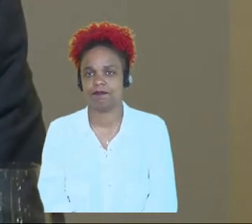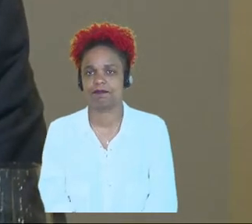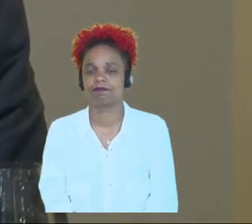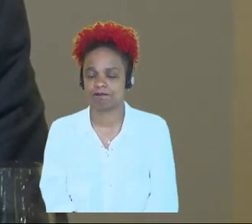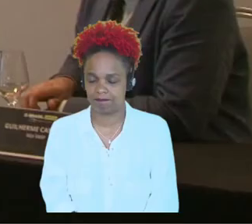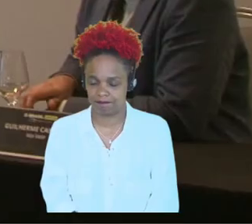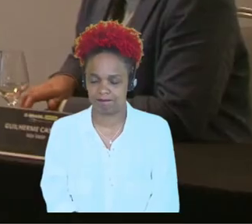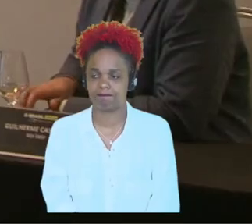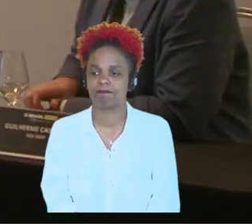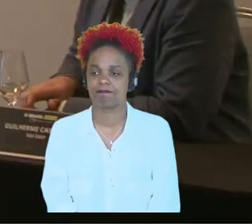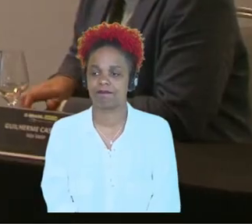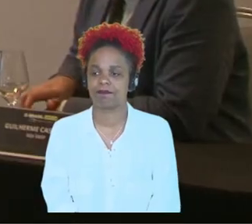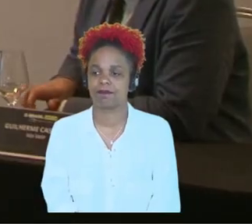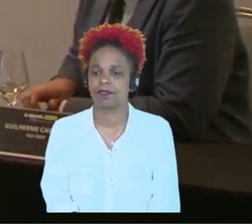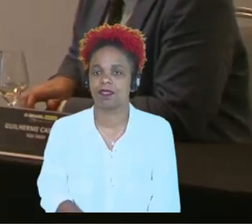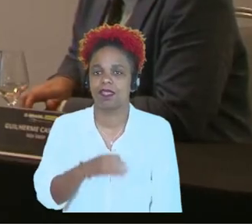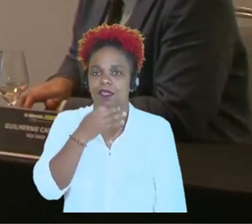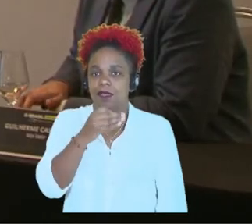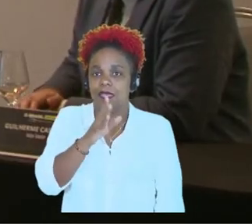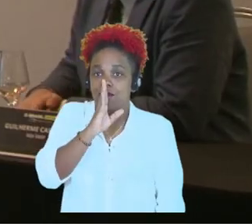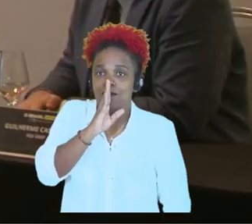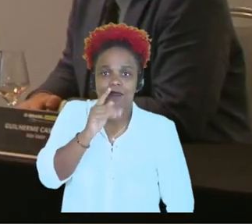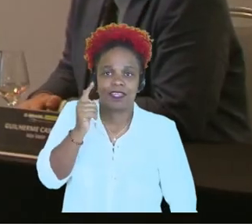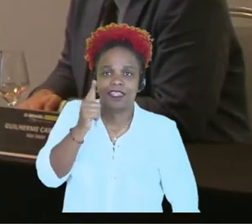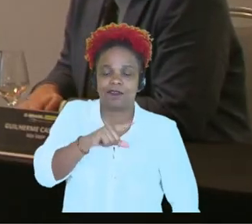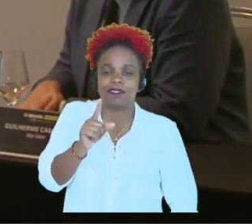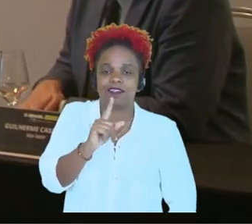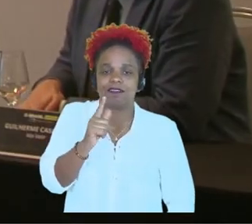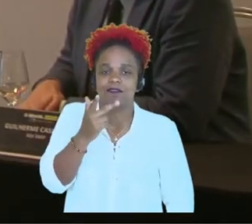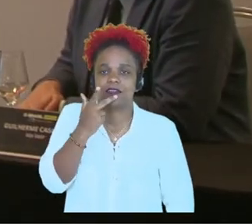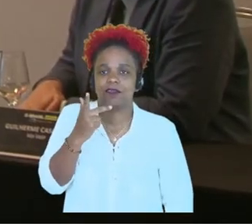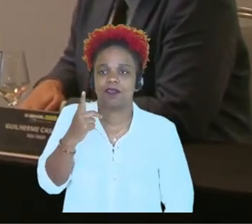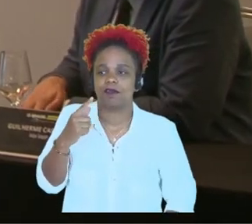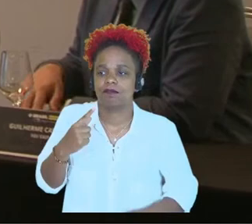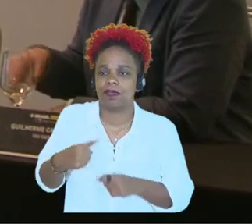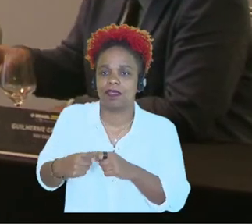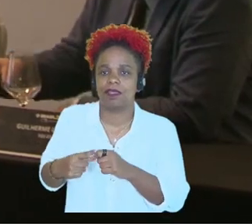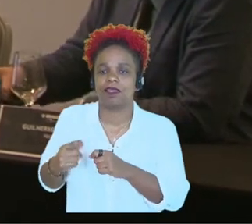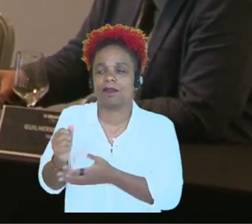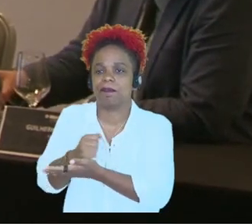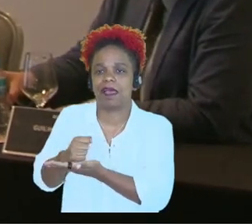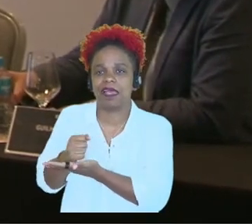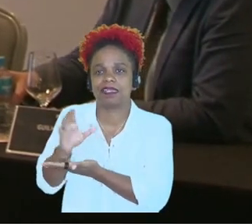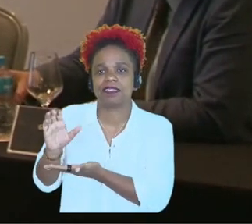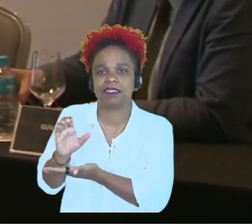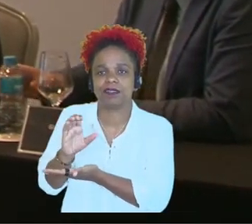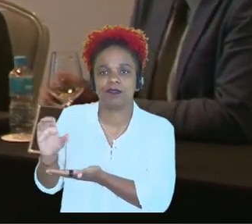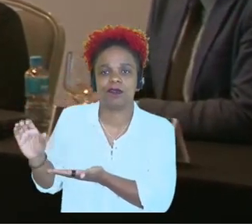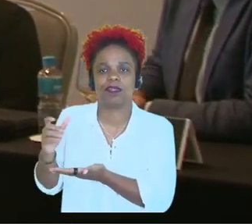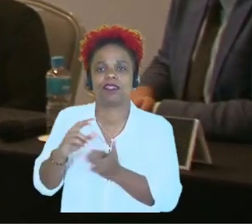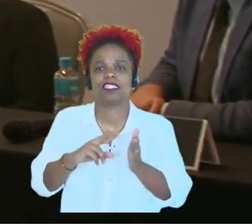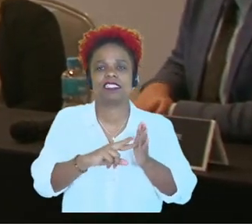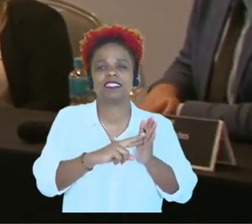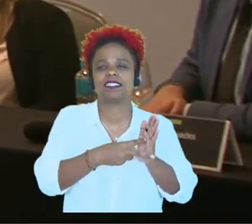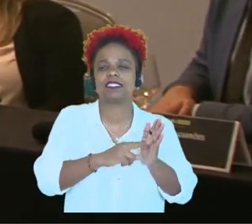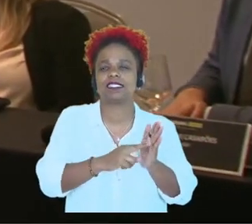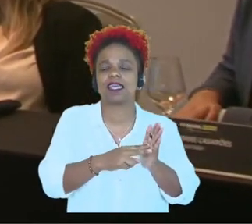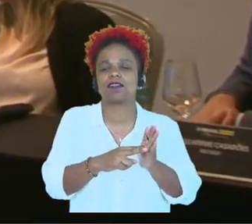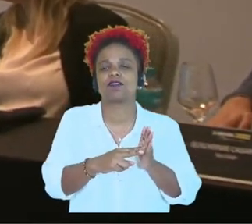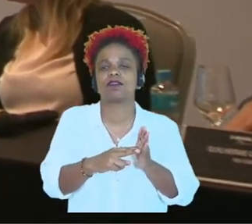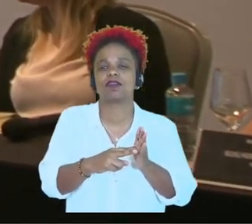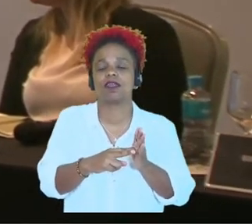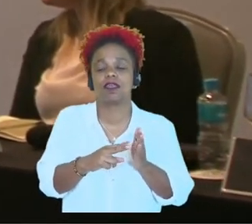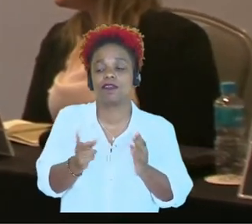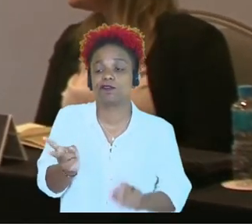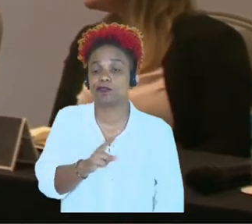Obrigado. Um comentário que eu não consigo calar. Você falou das comunidades eclesiais de base e dos sindicatos, que eram